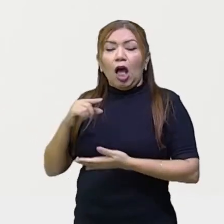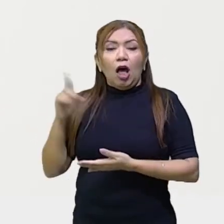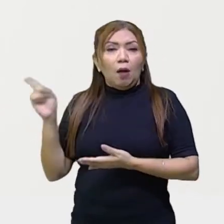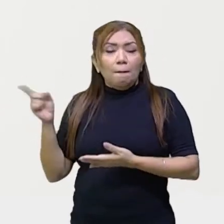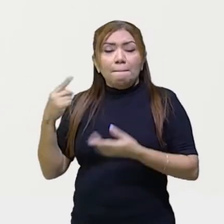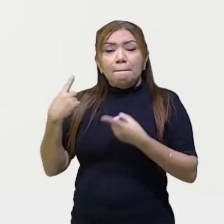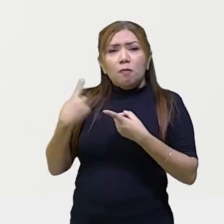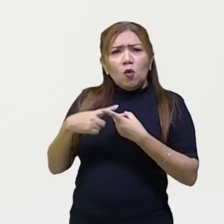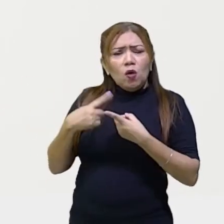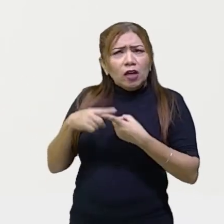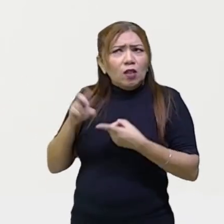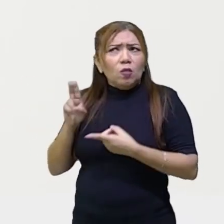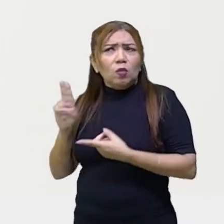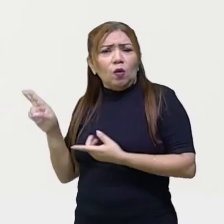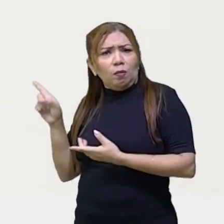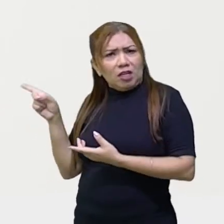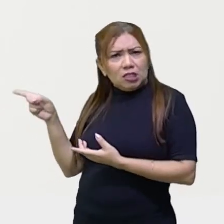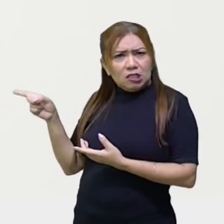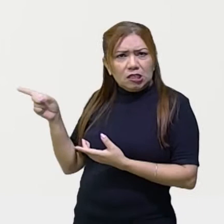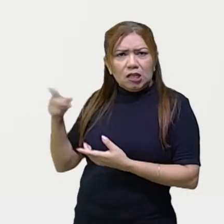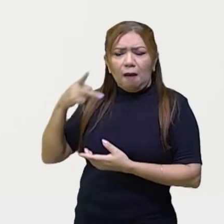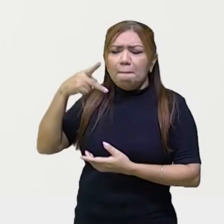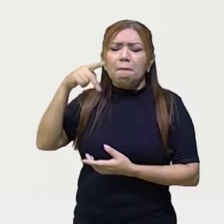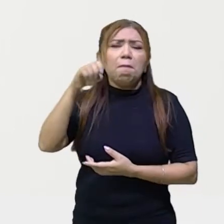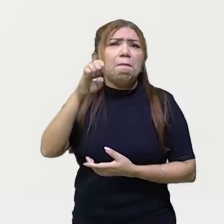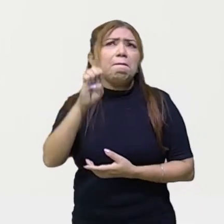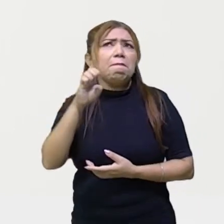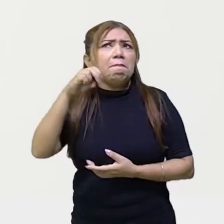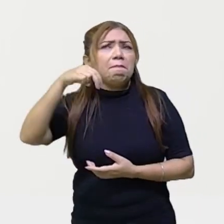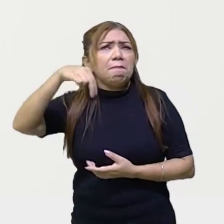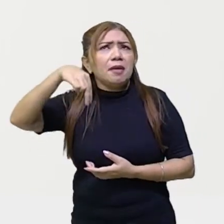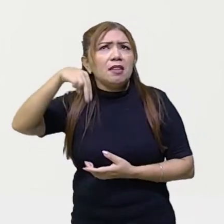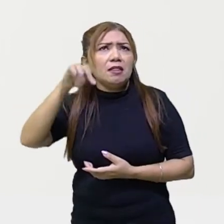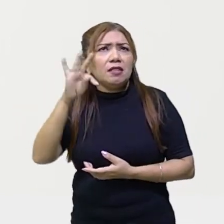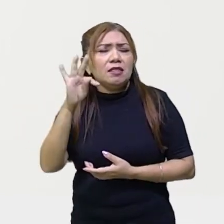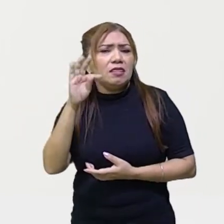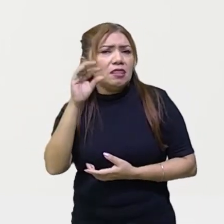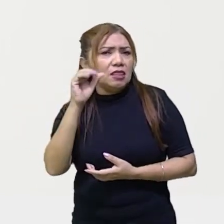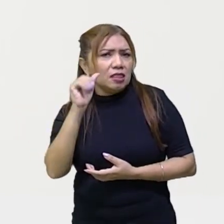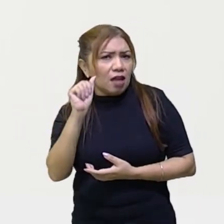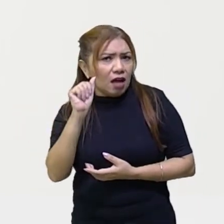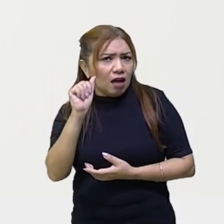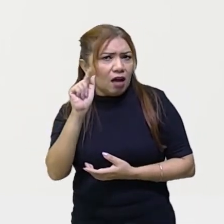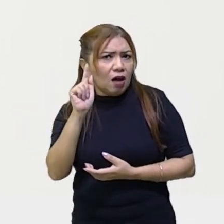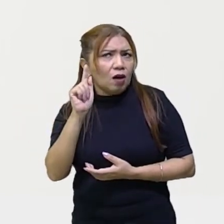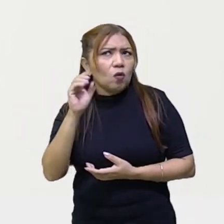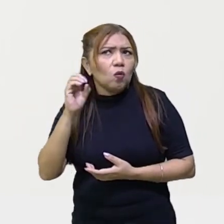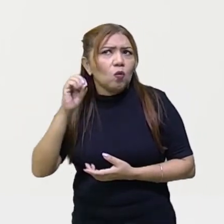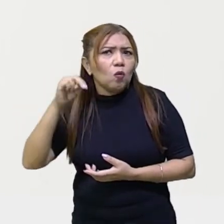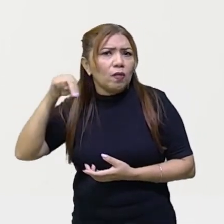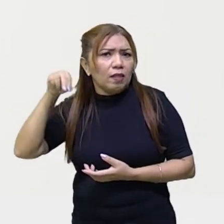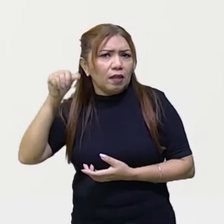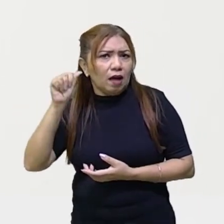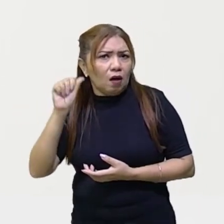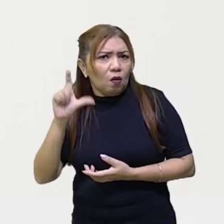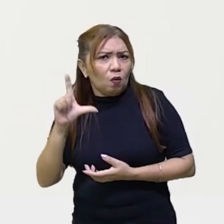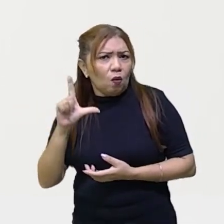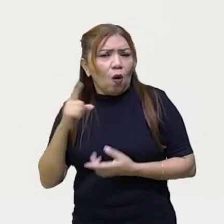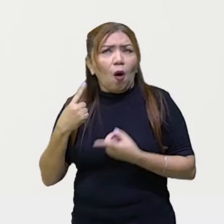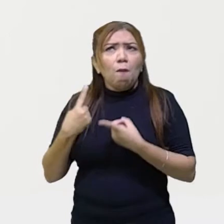penta é 55 em grego então aqui ó Prisma pentagonal